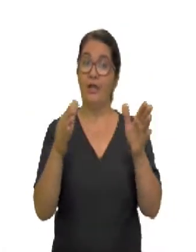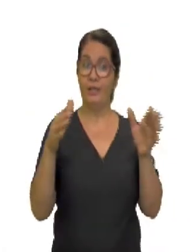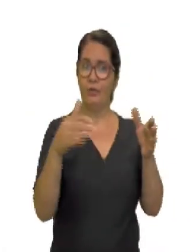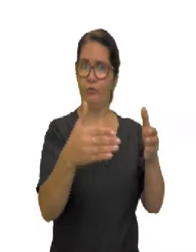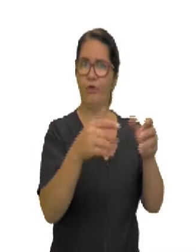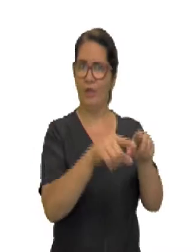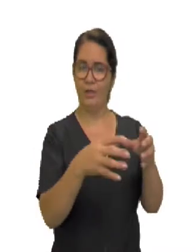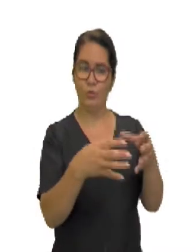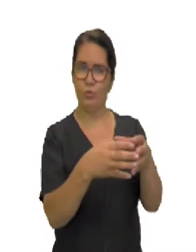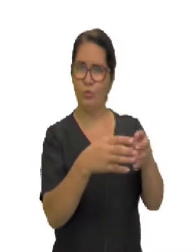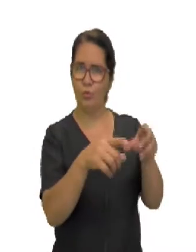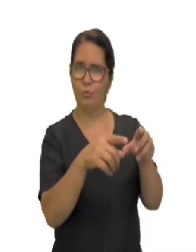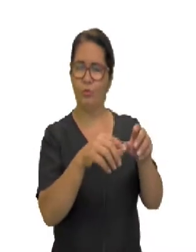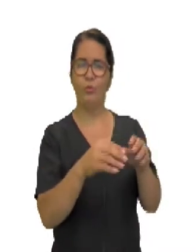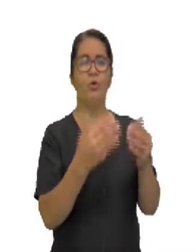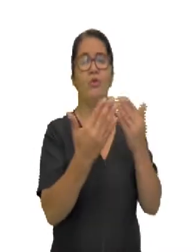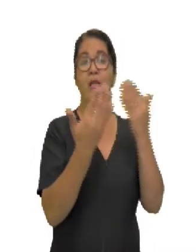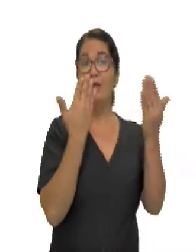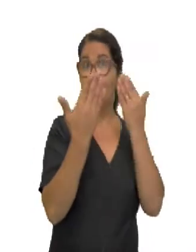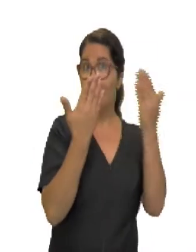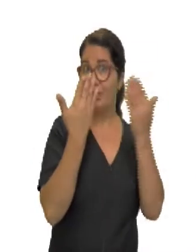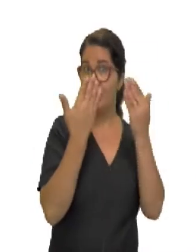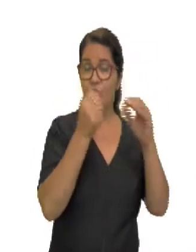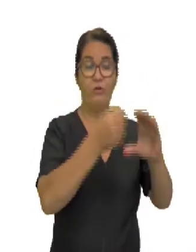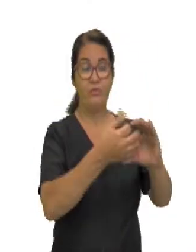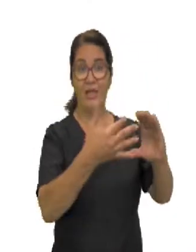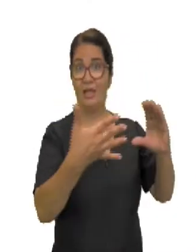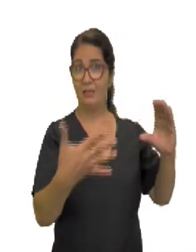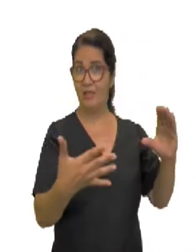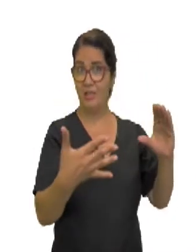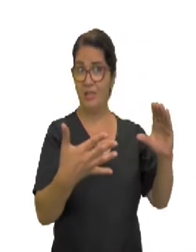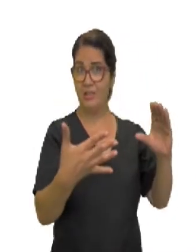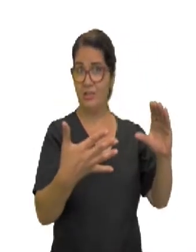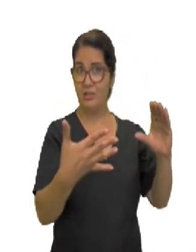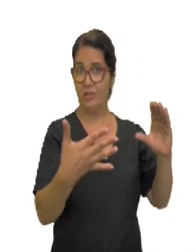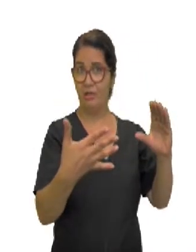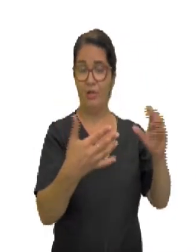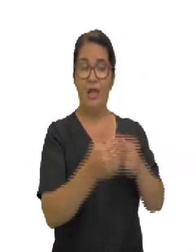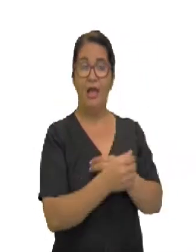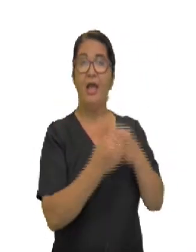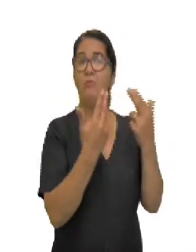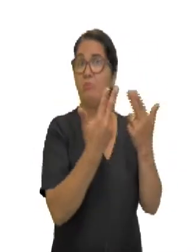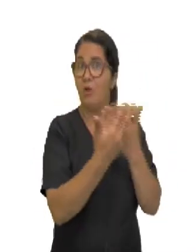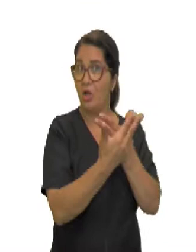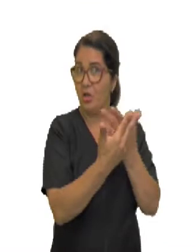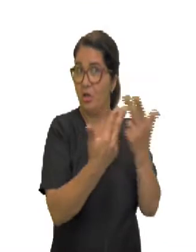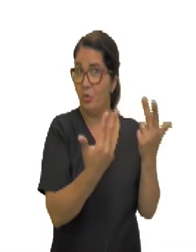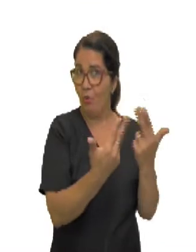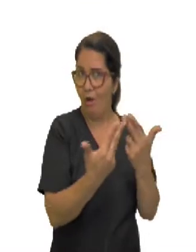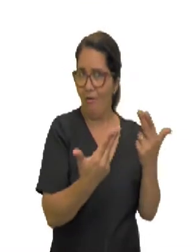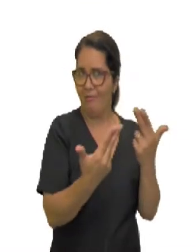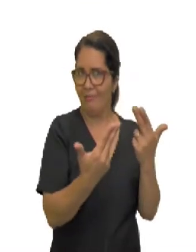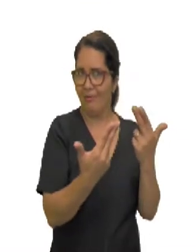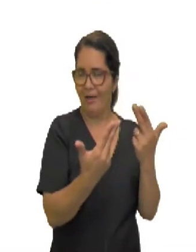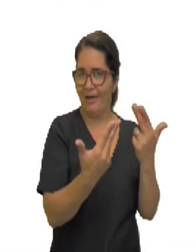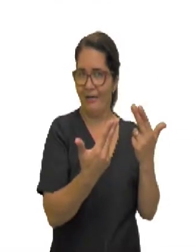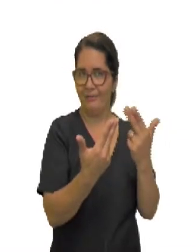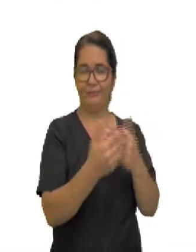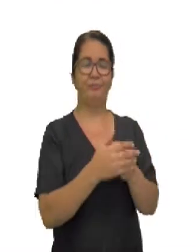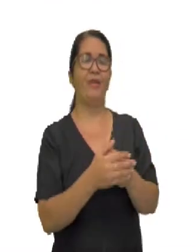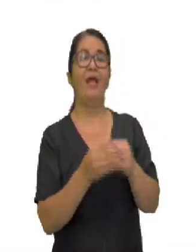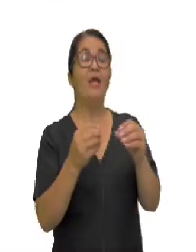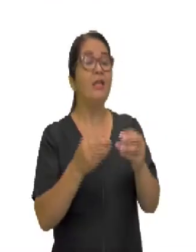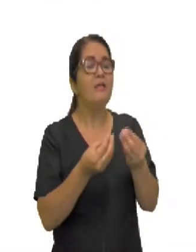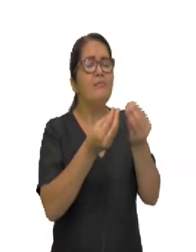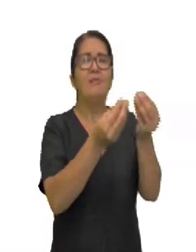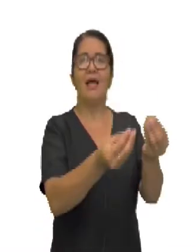tenho a mesma característica que é atribuída a dois ou mais seres. Então, portanto,